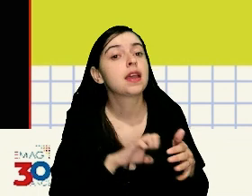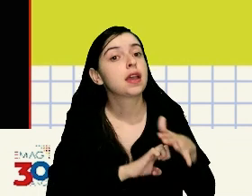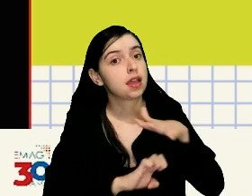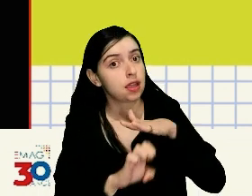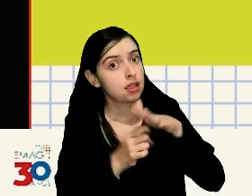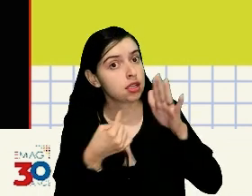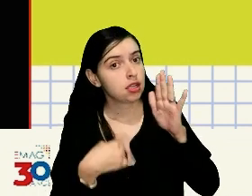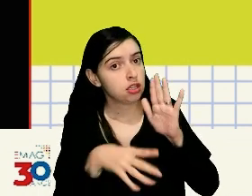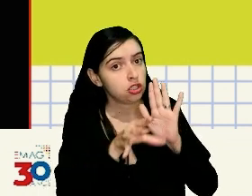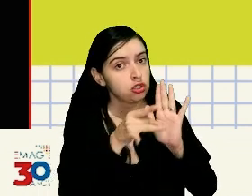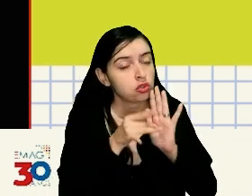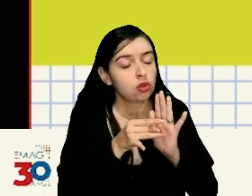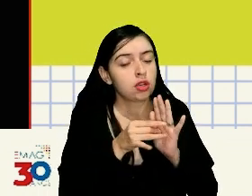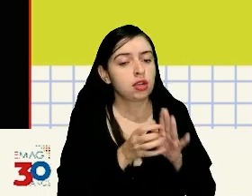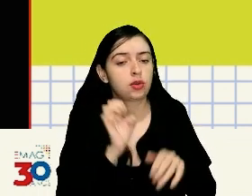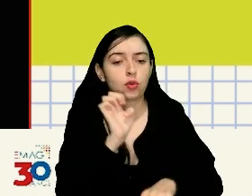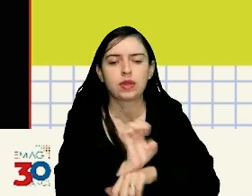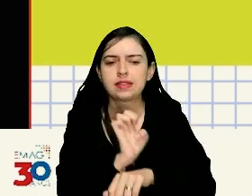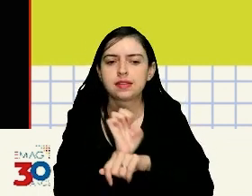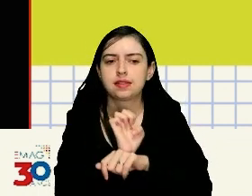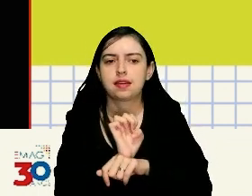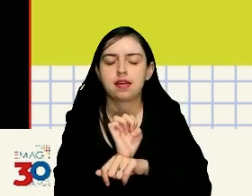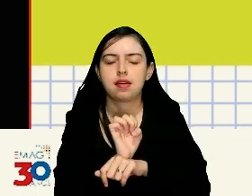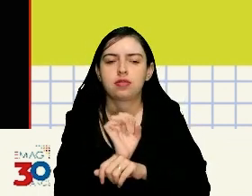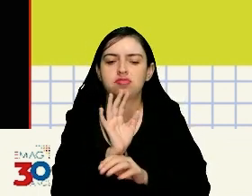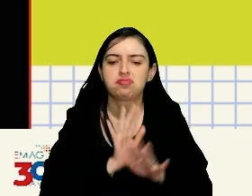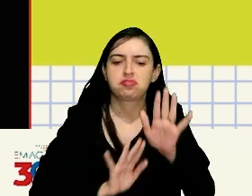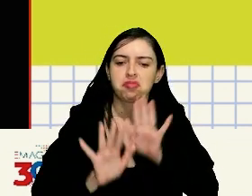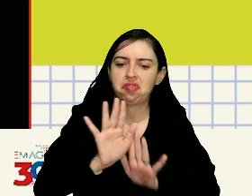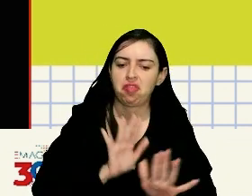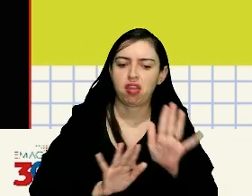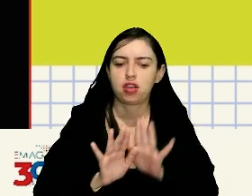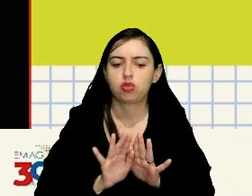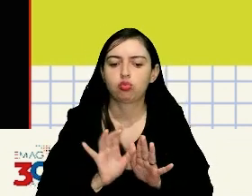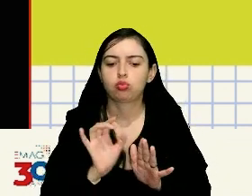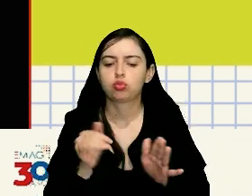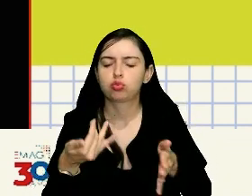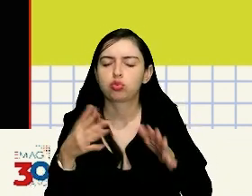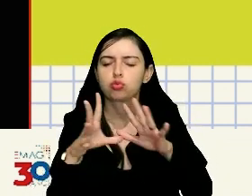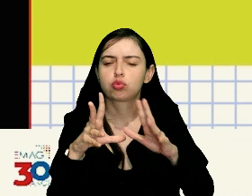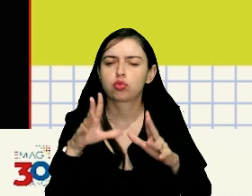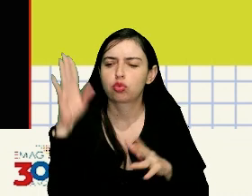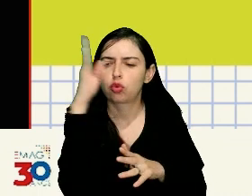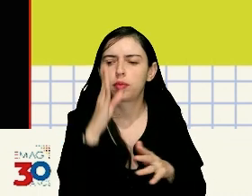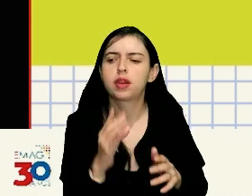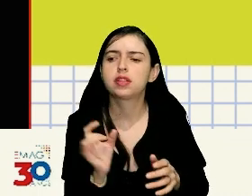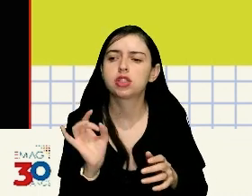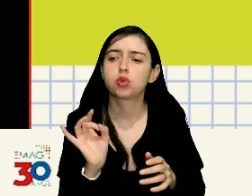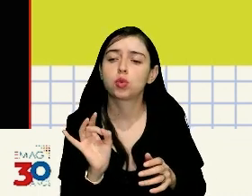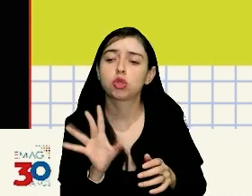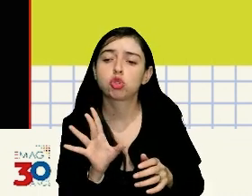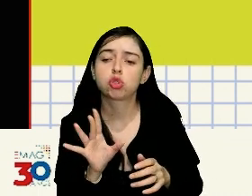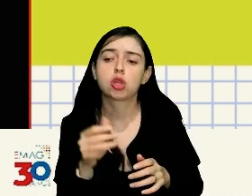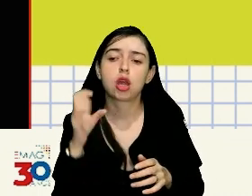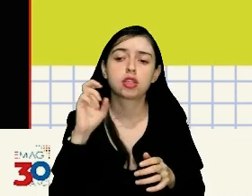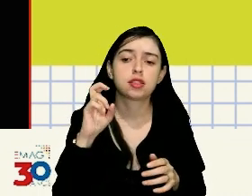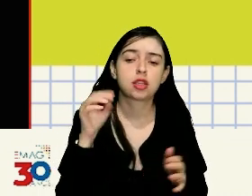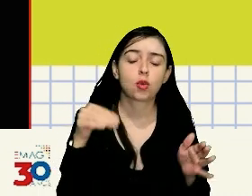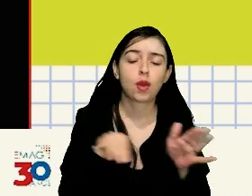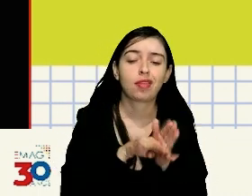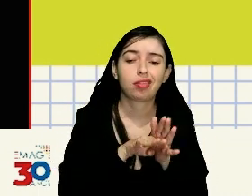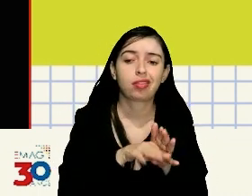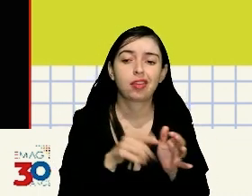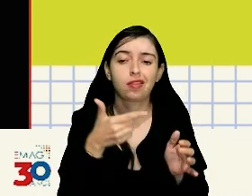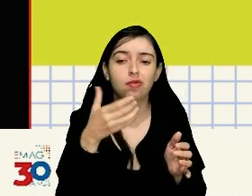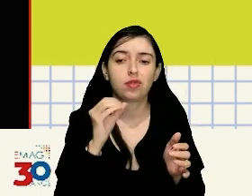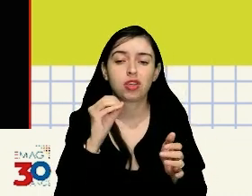Estado ainda regula que a licença paternidade no Brasil é de 5 a 20 dias. Então eu sempre faço essa provocação que a gente vive num país onde